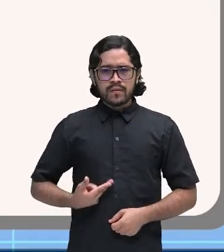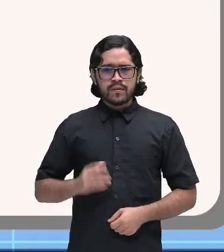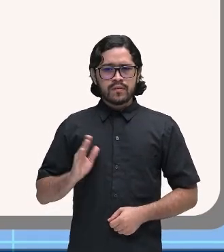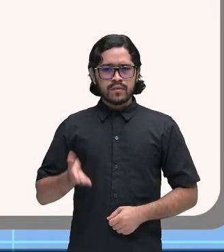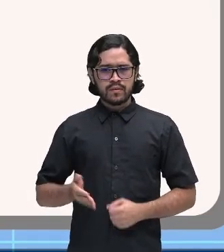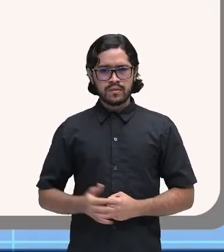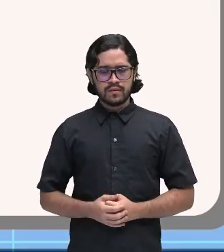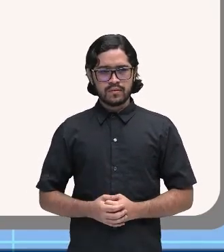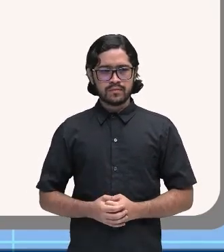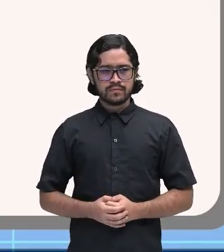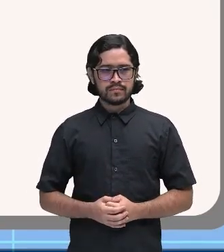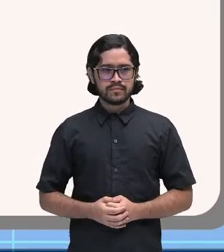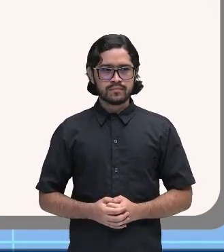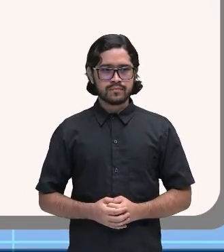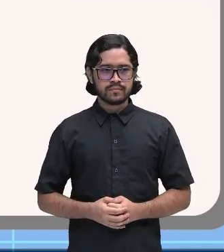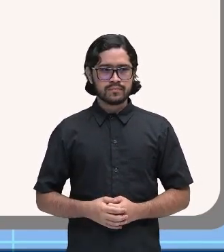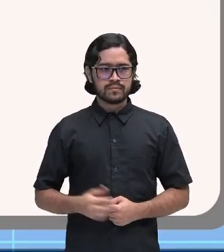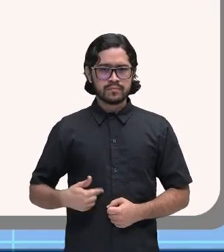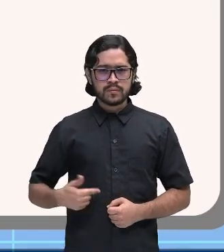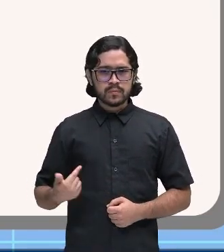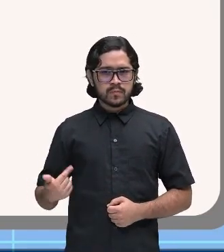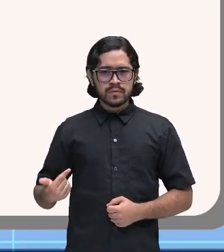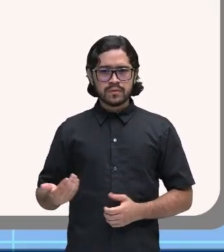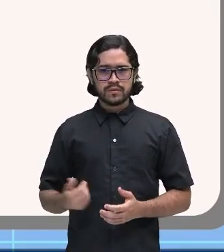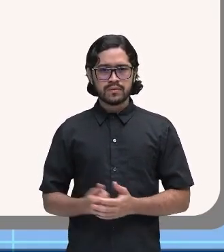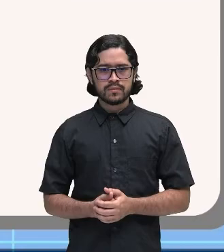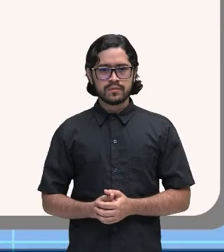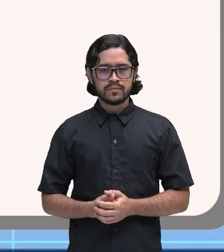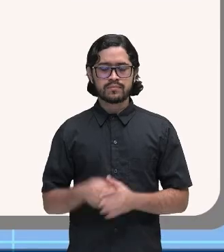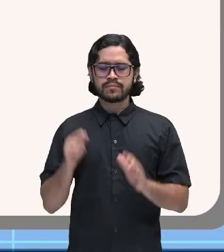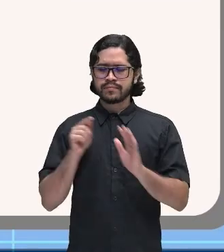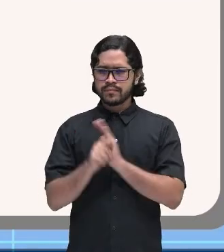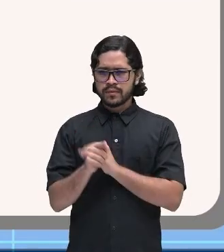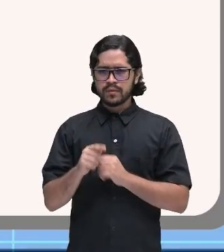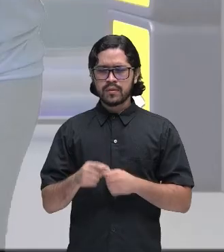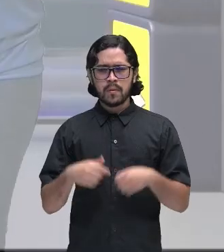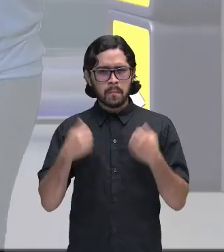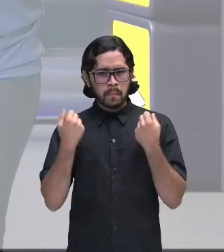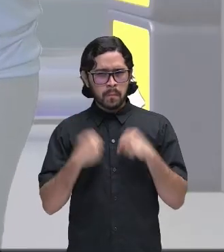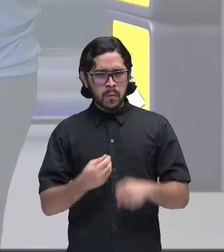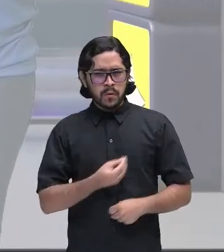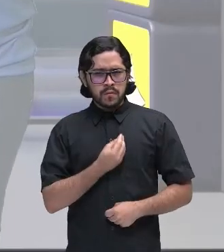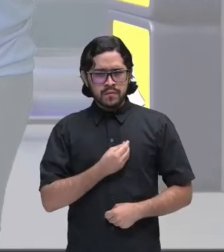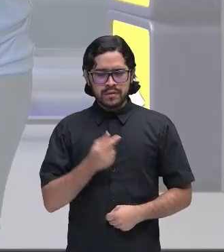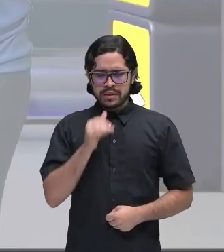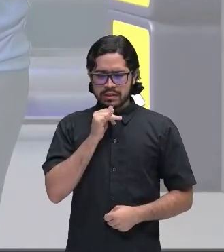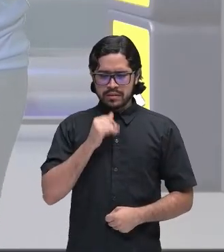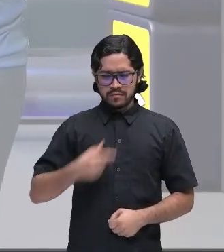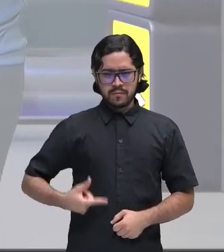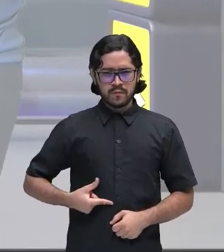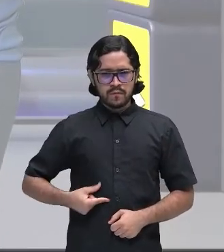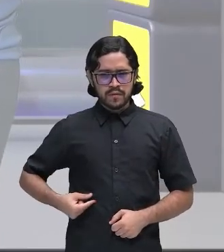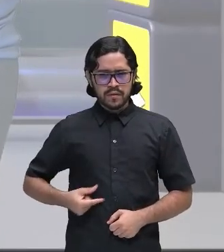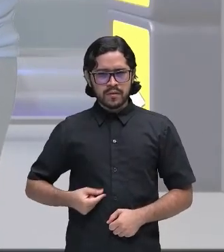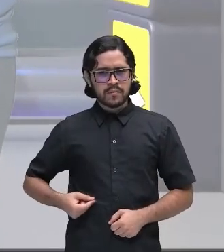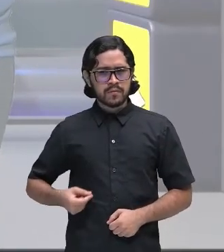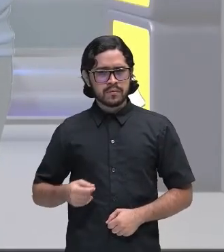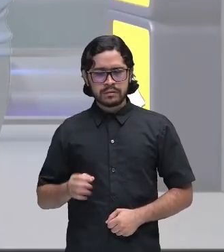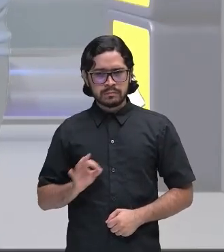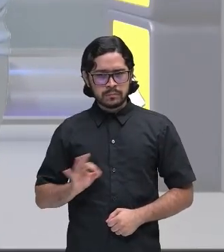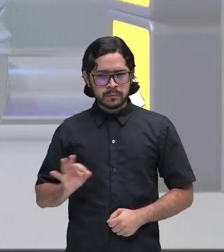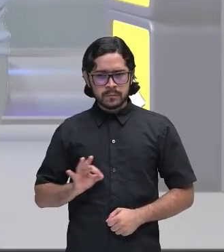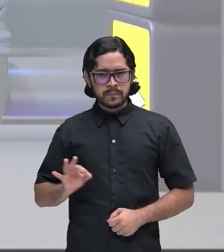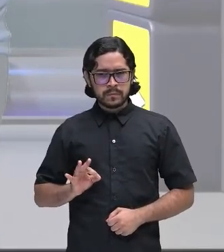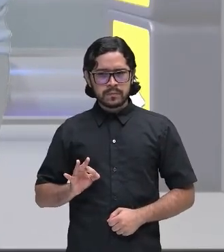pouquinho. Será que é possível viver sem a vesícula biliar, sem gerar prejuízos para o organismo? O que